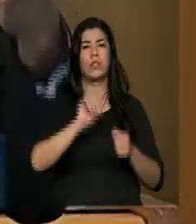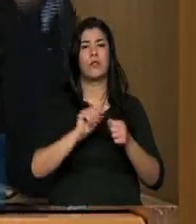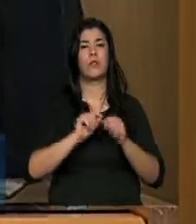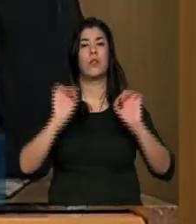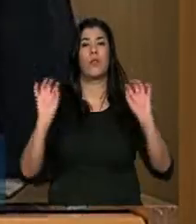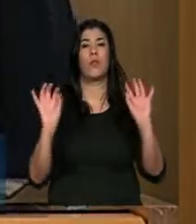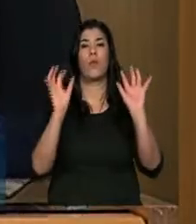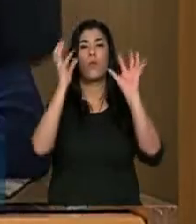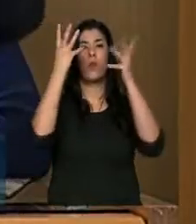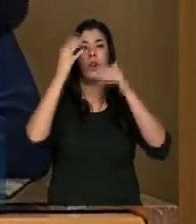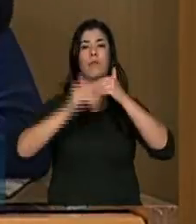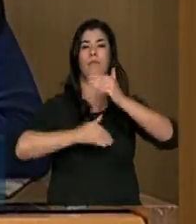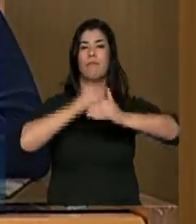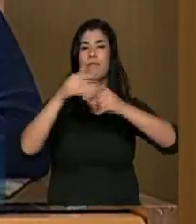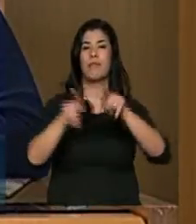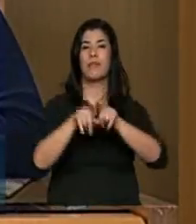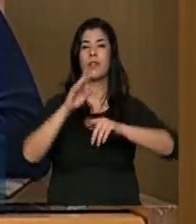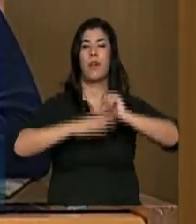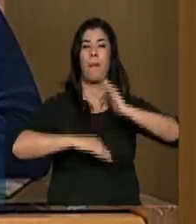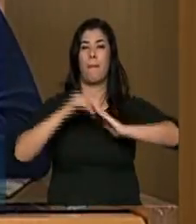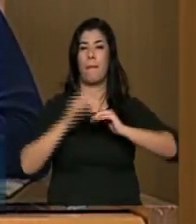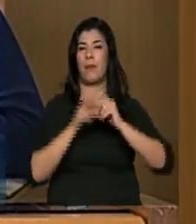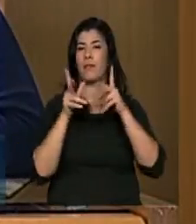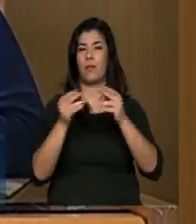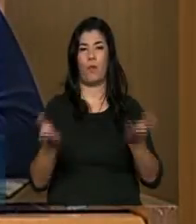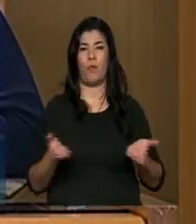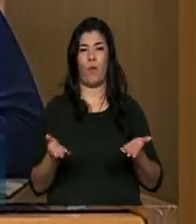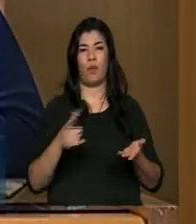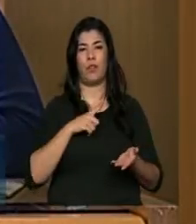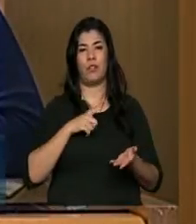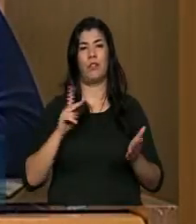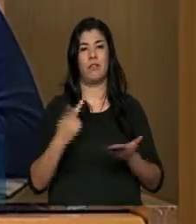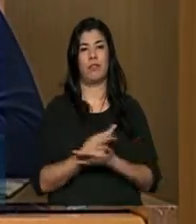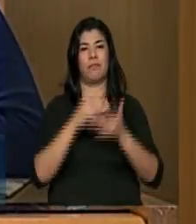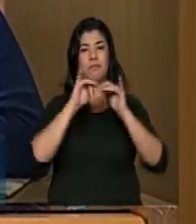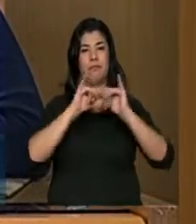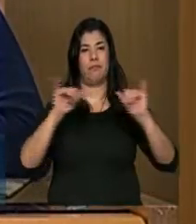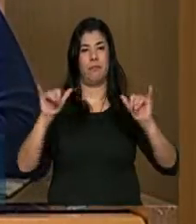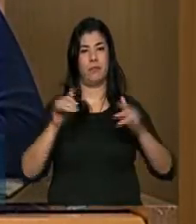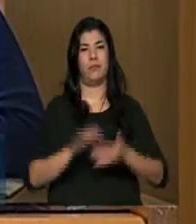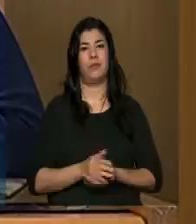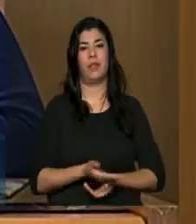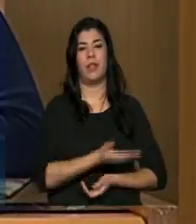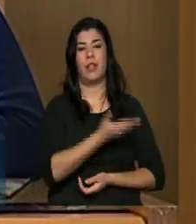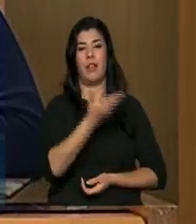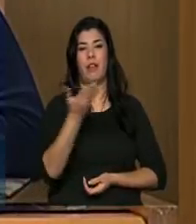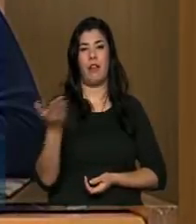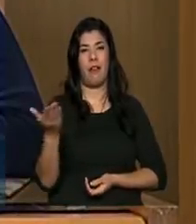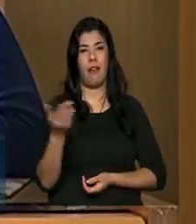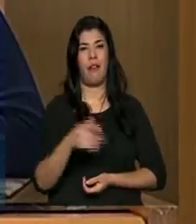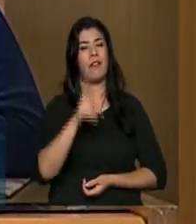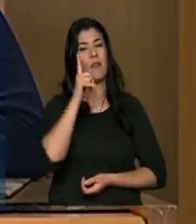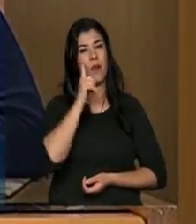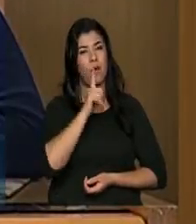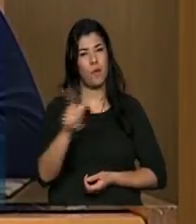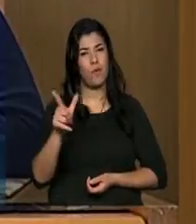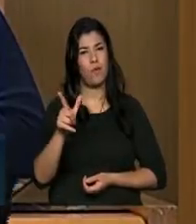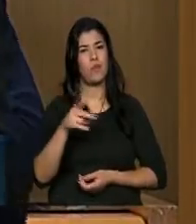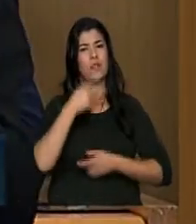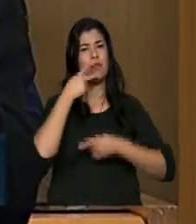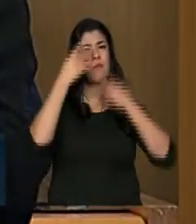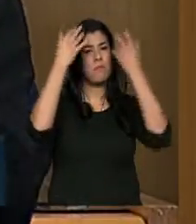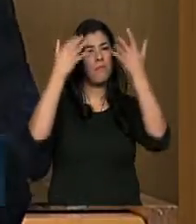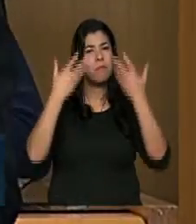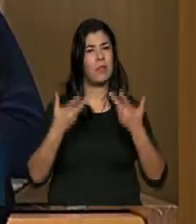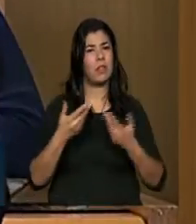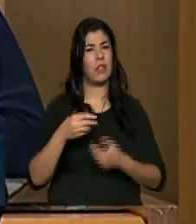fazendo, desenvolvendo ações parecidas como essas que a gente está fazendo aqui hoje. Então, todas essas vitórias que nós estamos conquistando não são vitórias